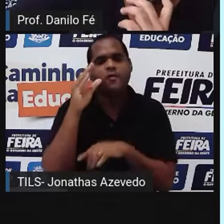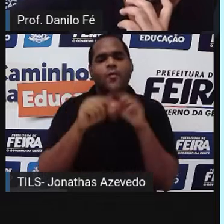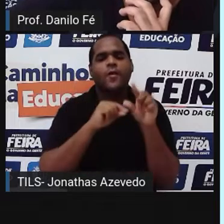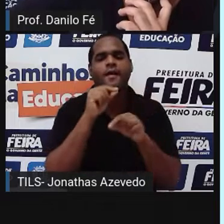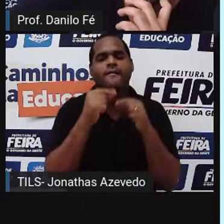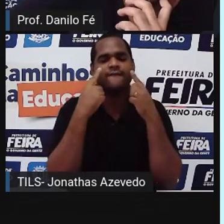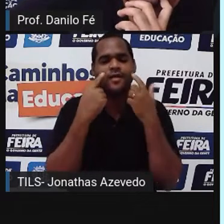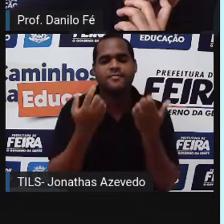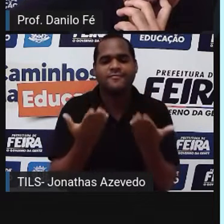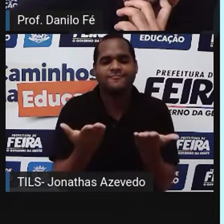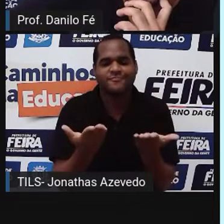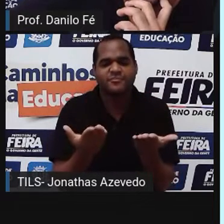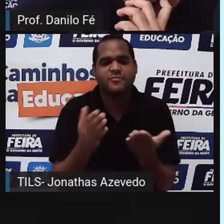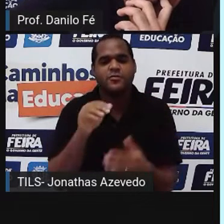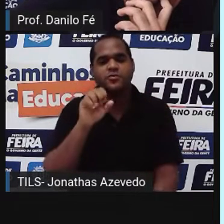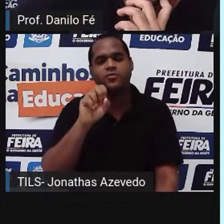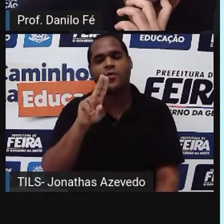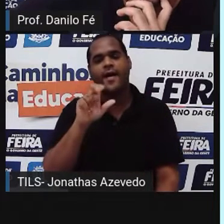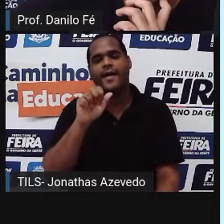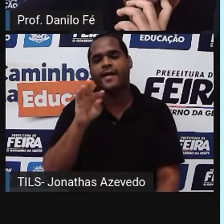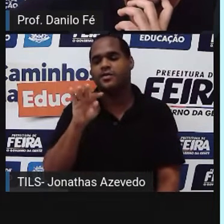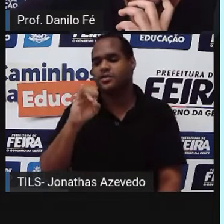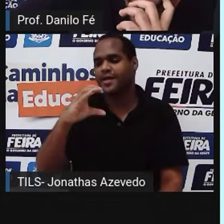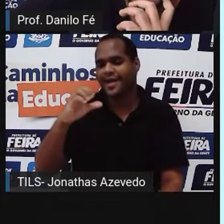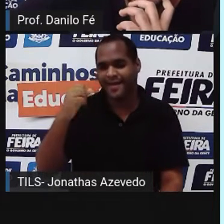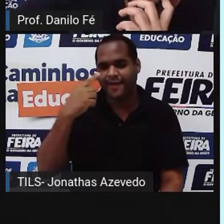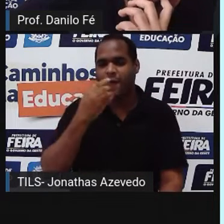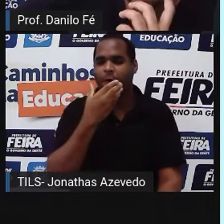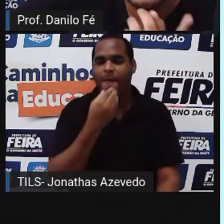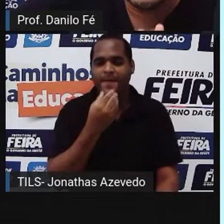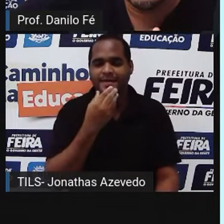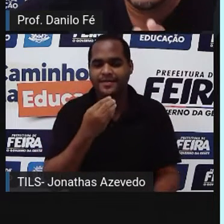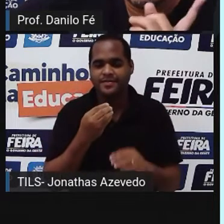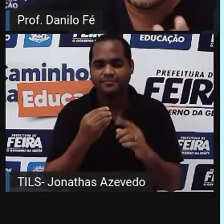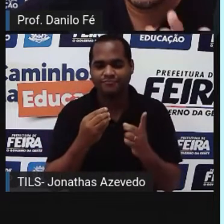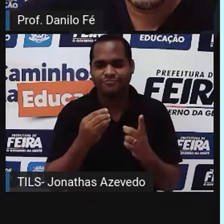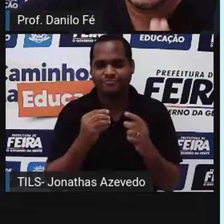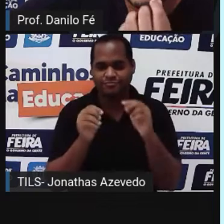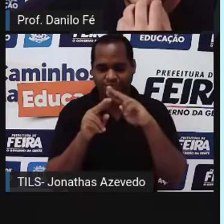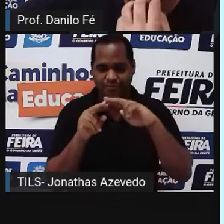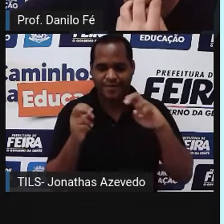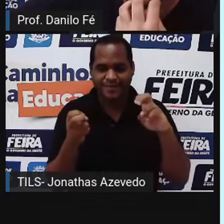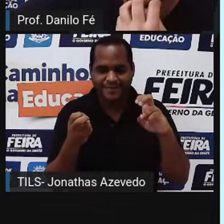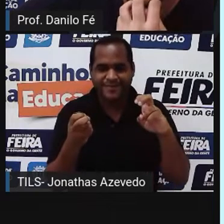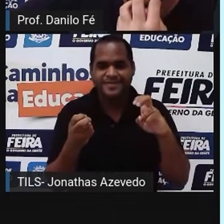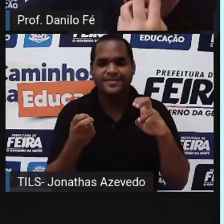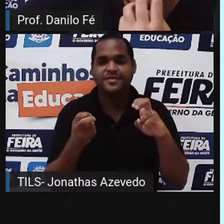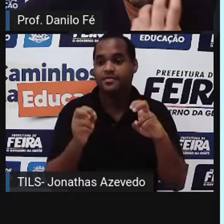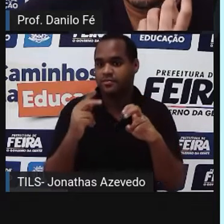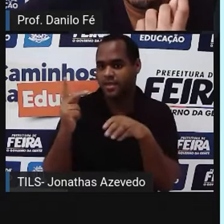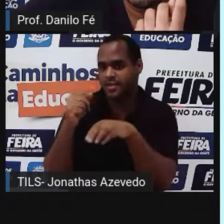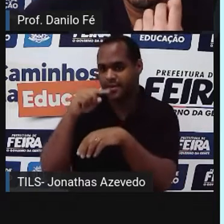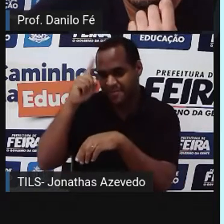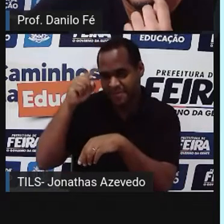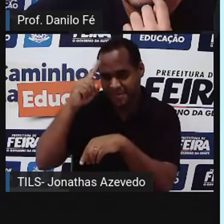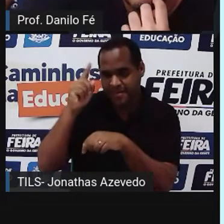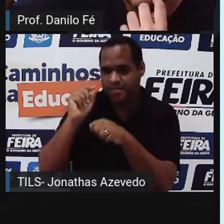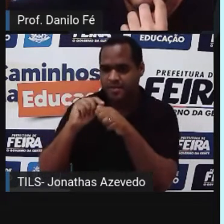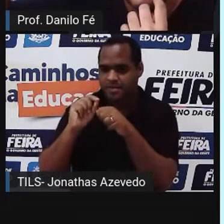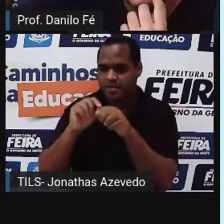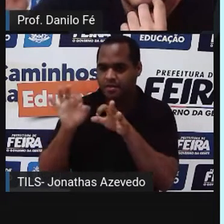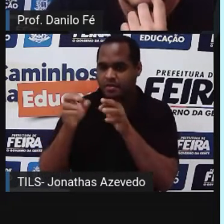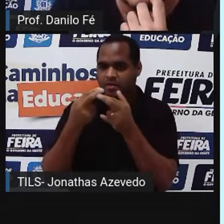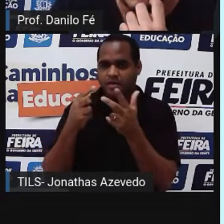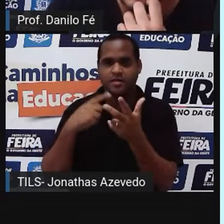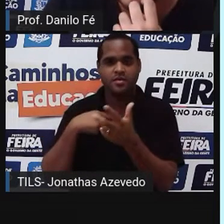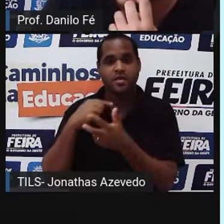Esse símbolo, a suástica, né, que o Hitler usava, ele não é um símbolo inventado pelo Hitler, ele é um símbolo budista